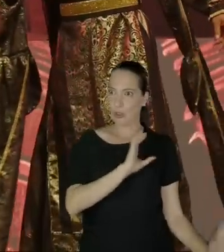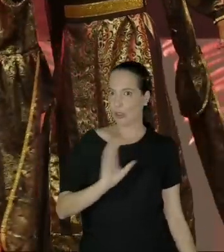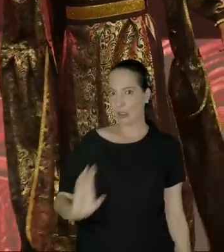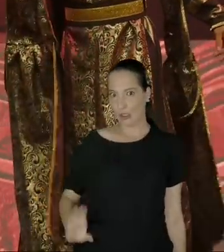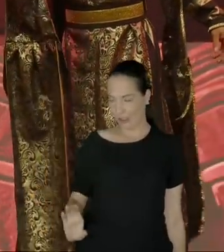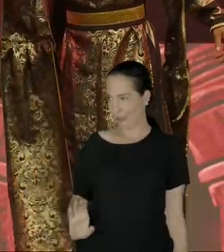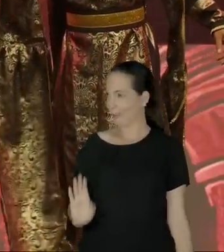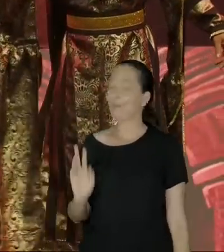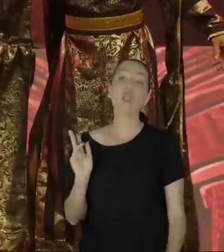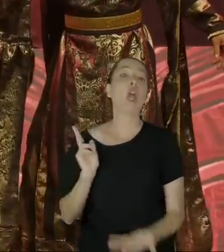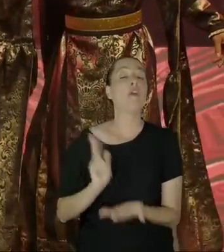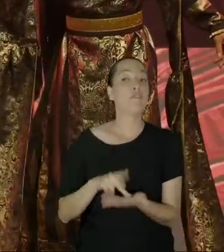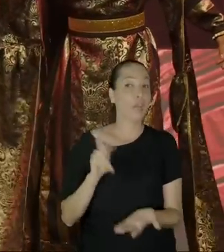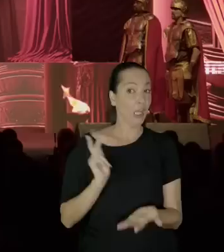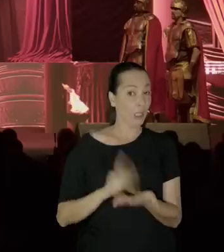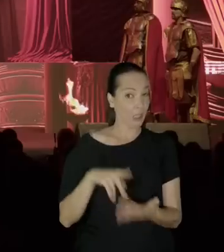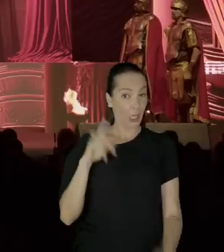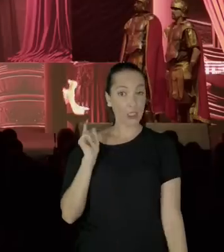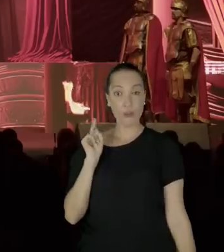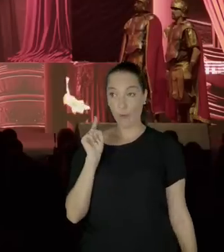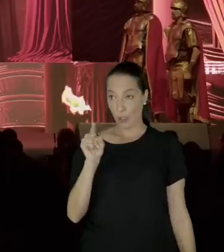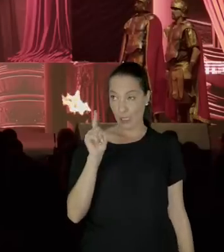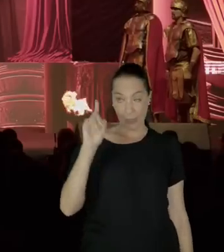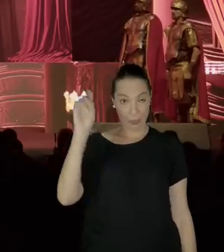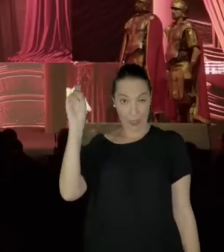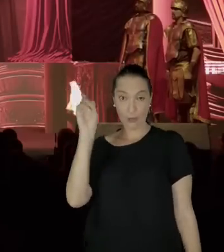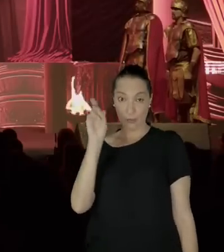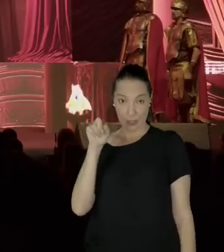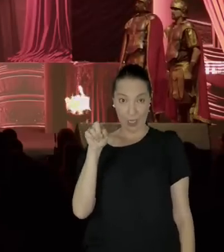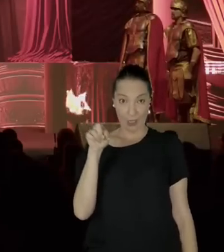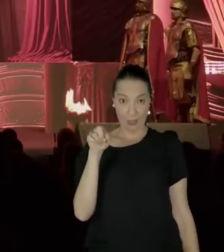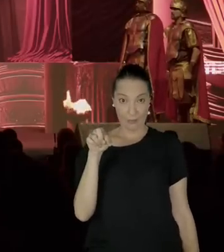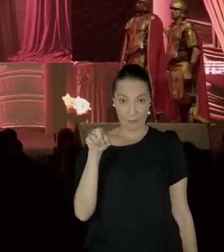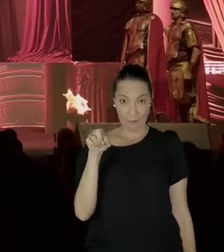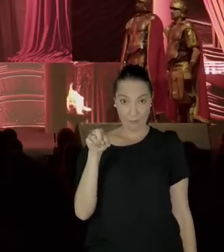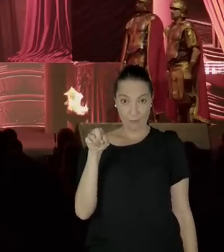É verdade que você é divino e